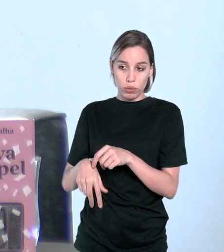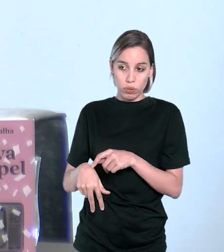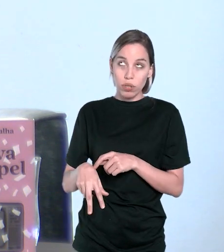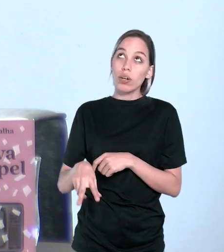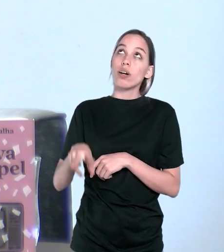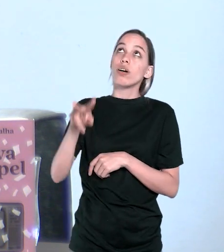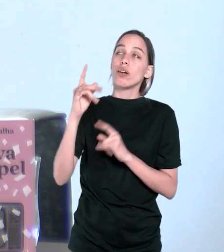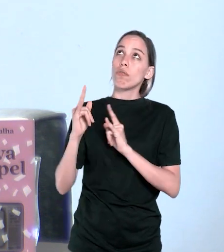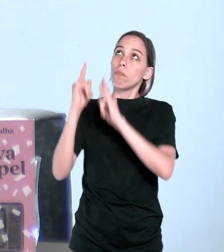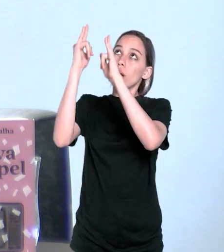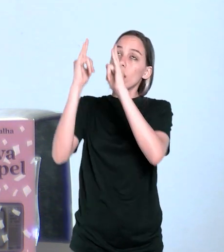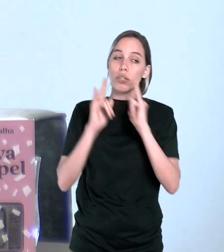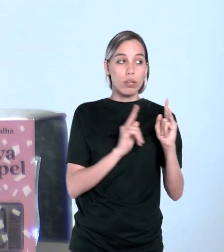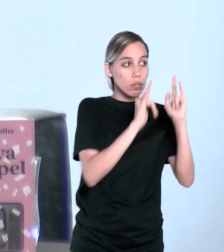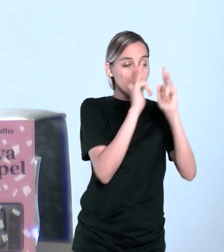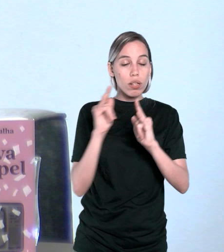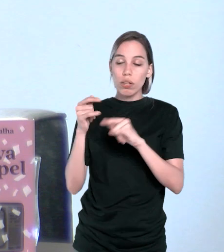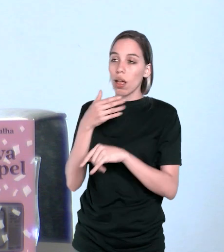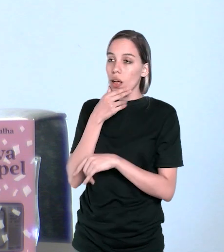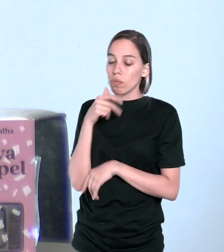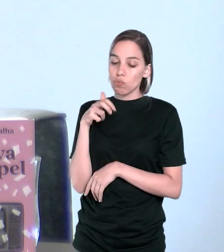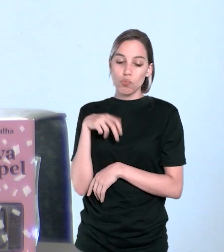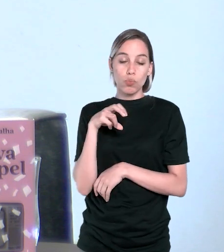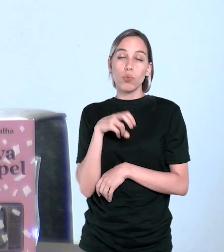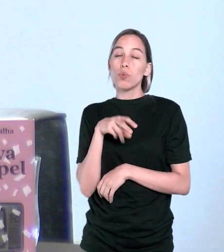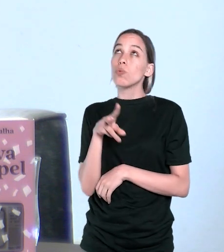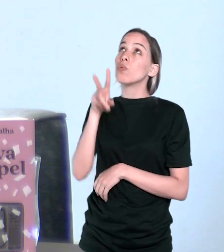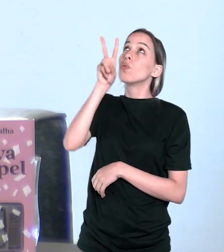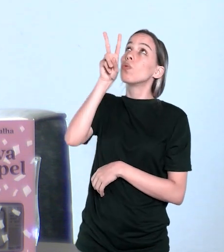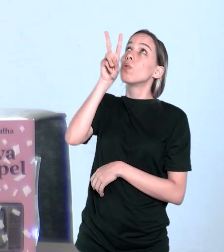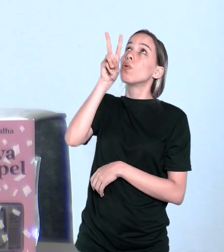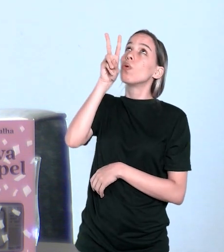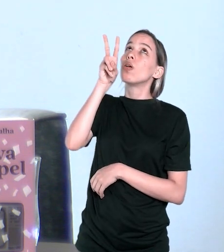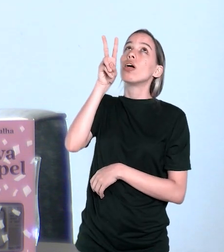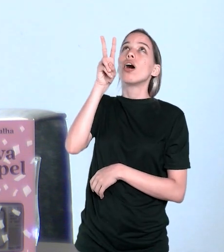ficou martelando um pouco a minha cabeça e